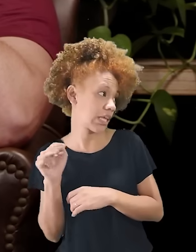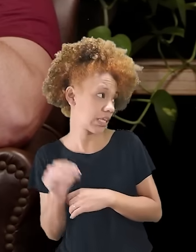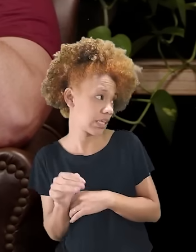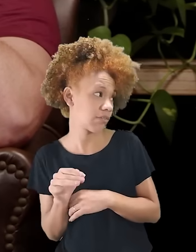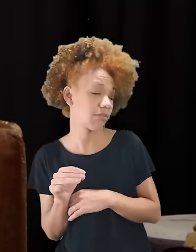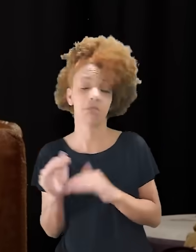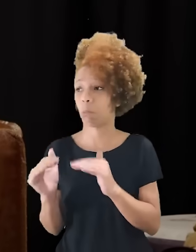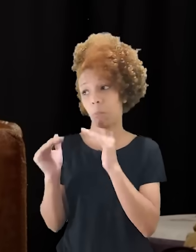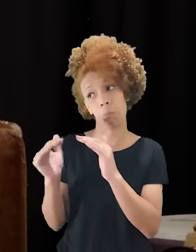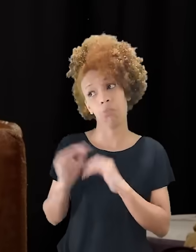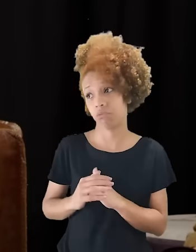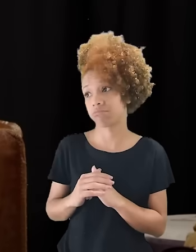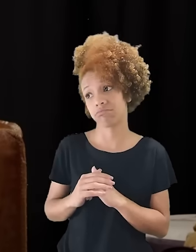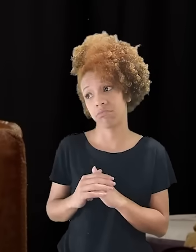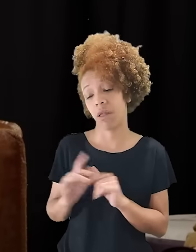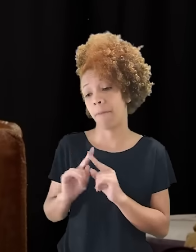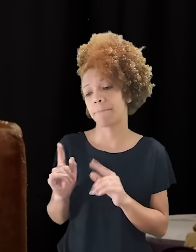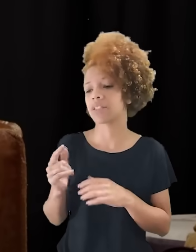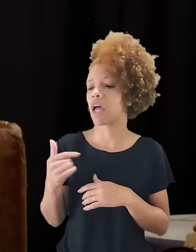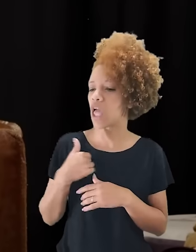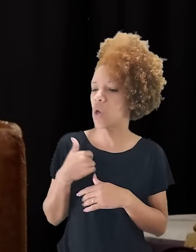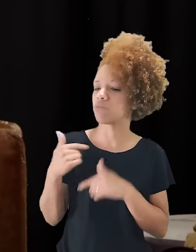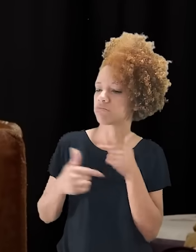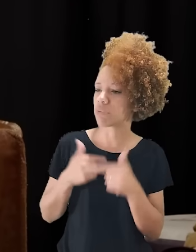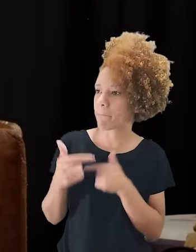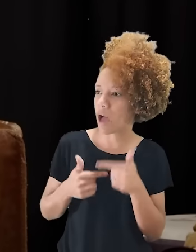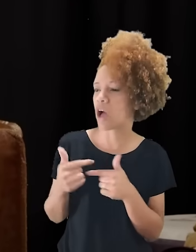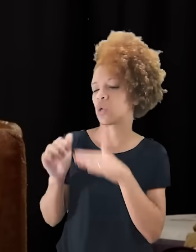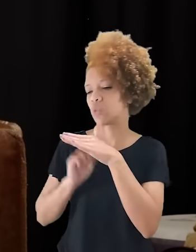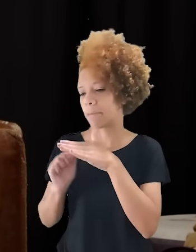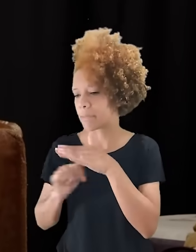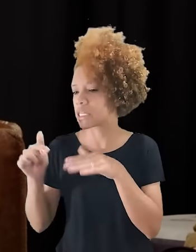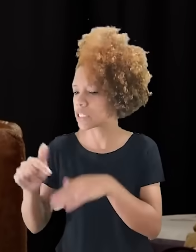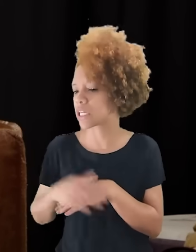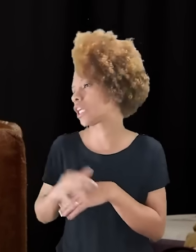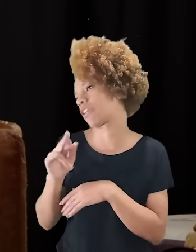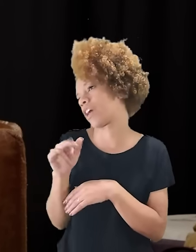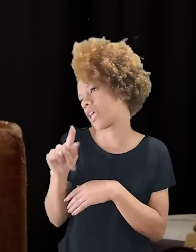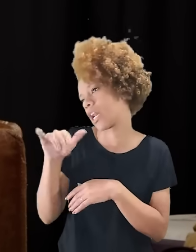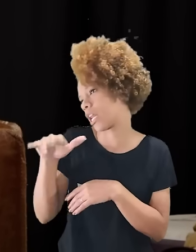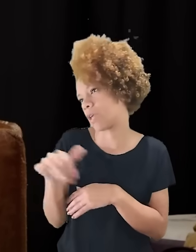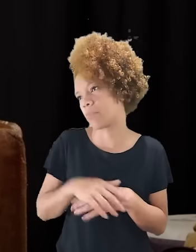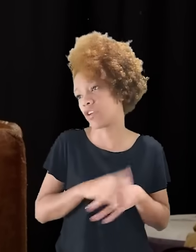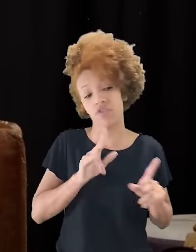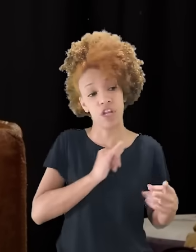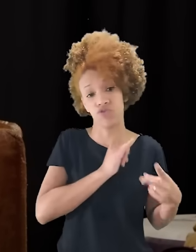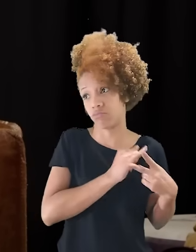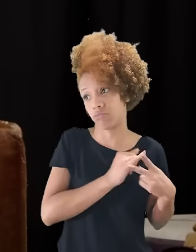talvez com certeza não só um poder mas em falar ah Eu trabalho numa empresa aqui nesse prédio